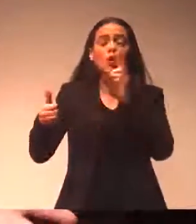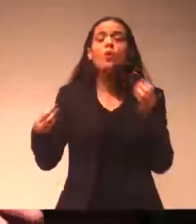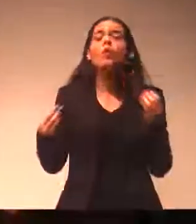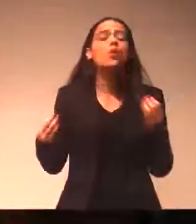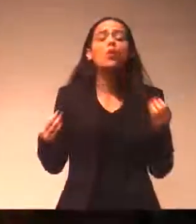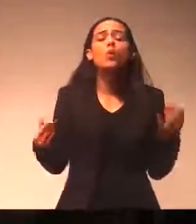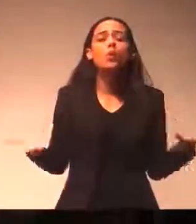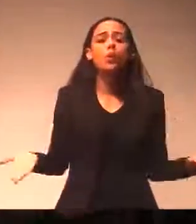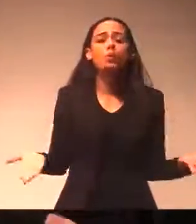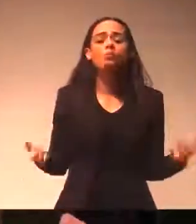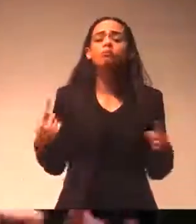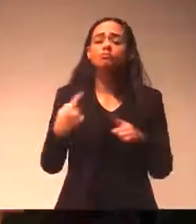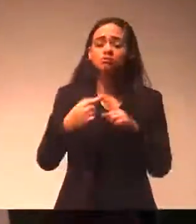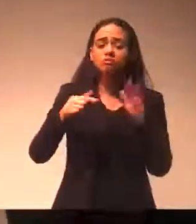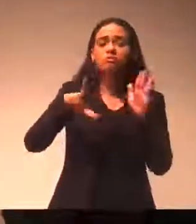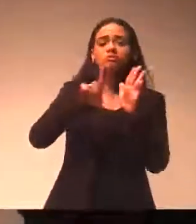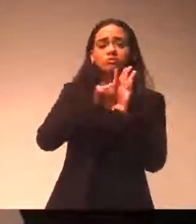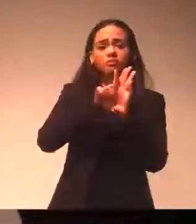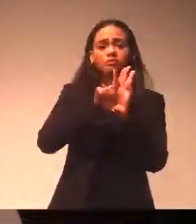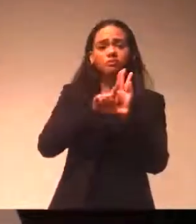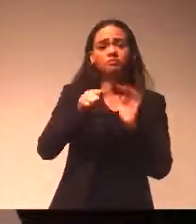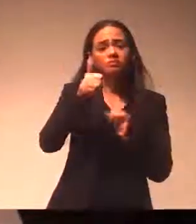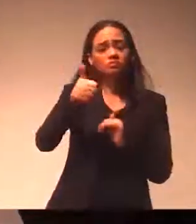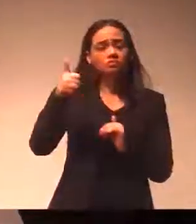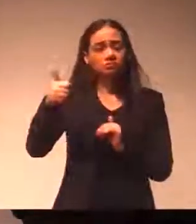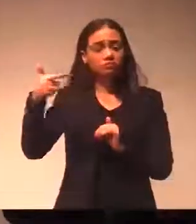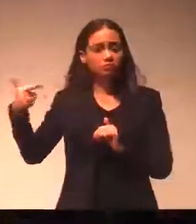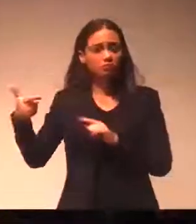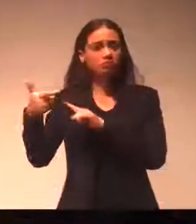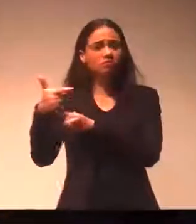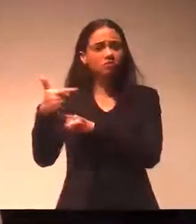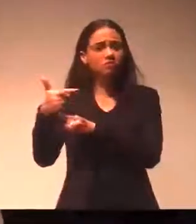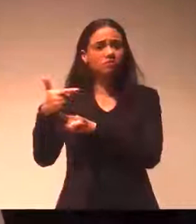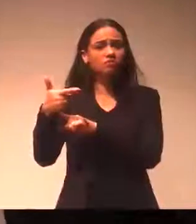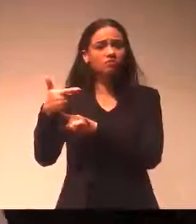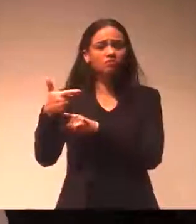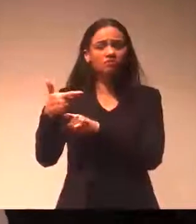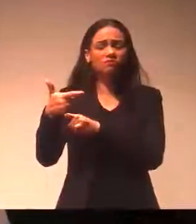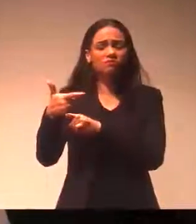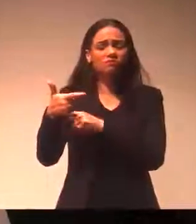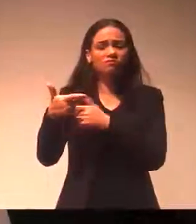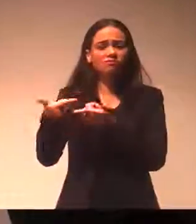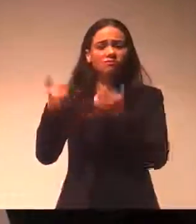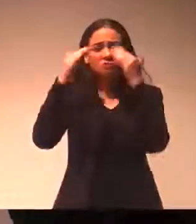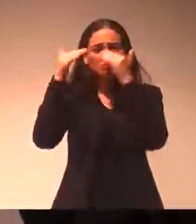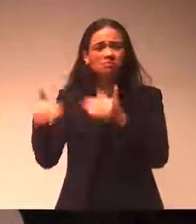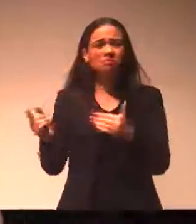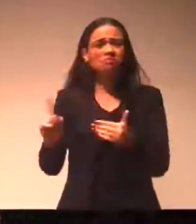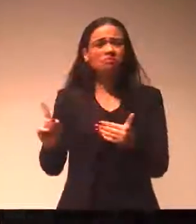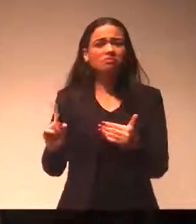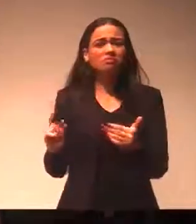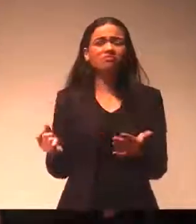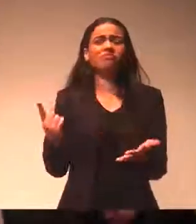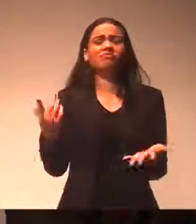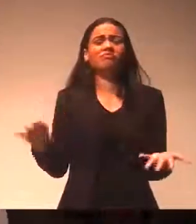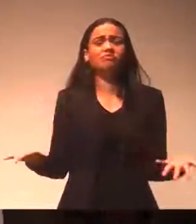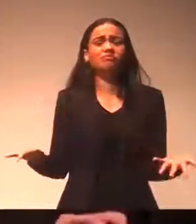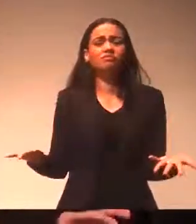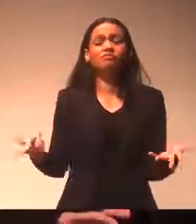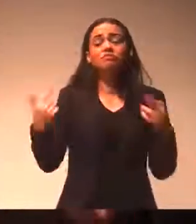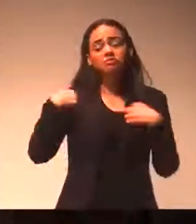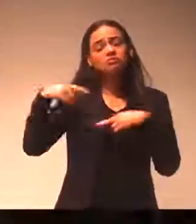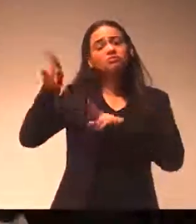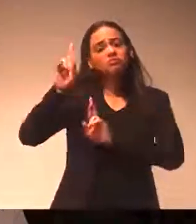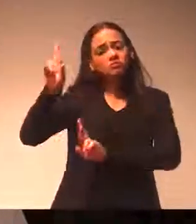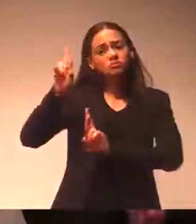A Lei 112 não resolve essa questão. Eu espero que sejam feitas algumas questões para